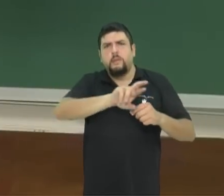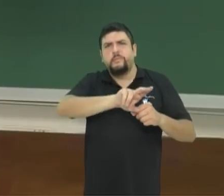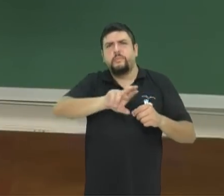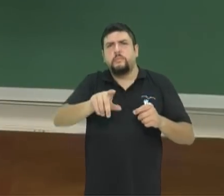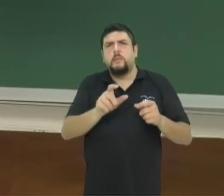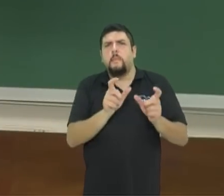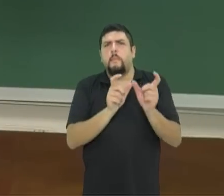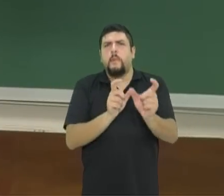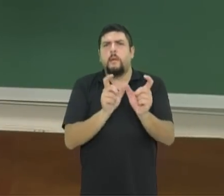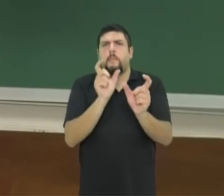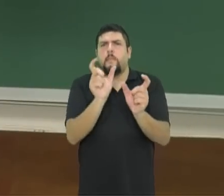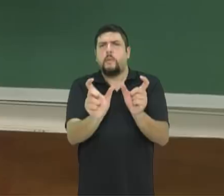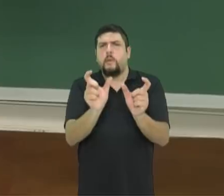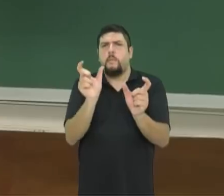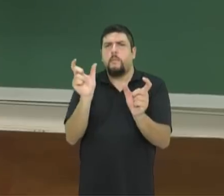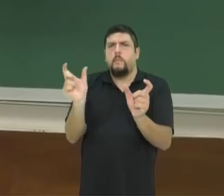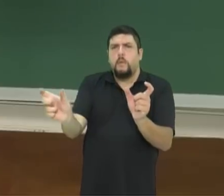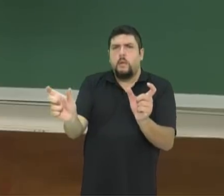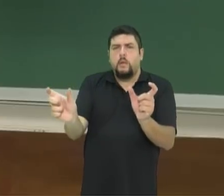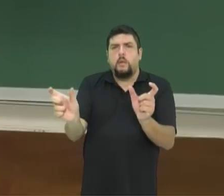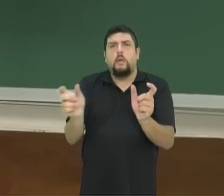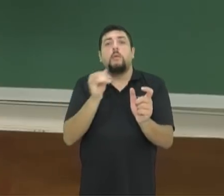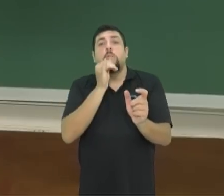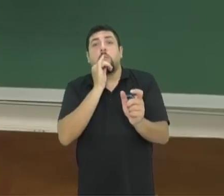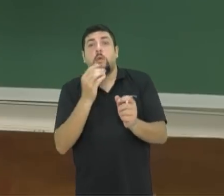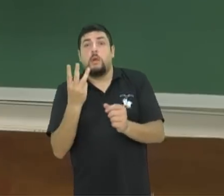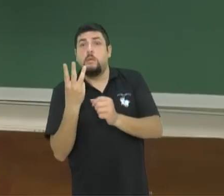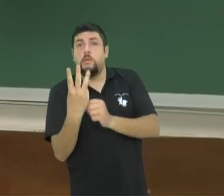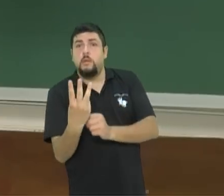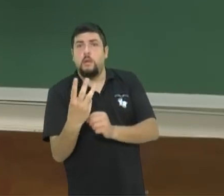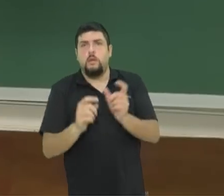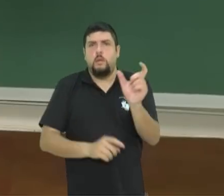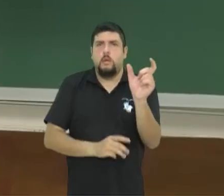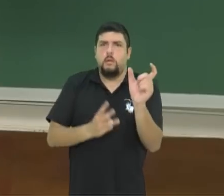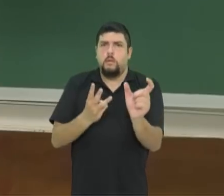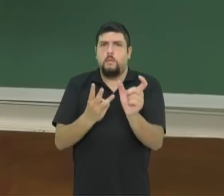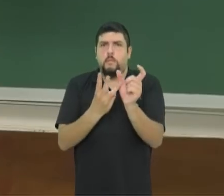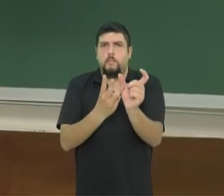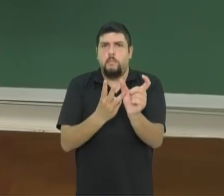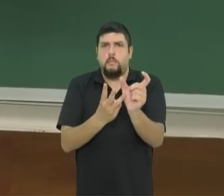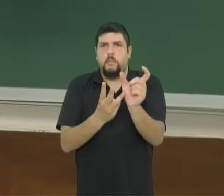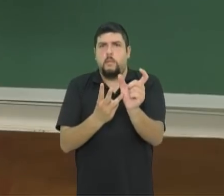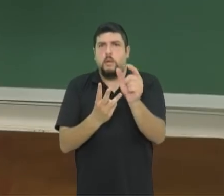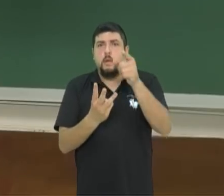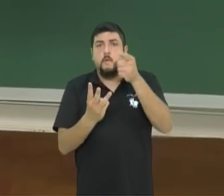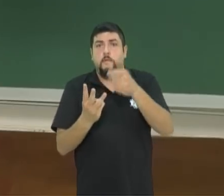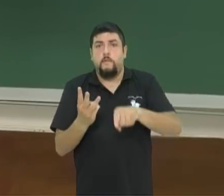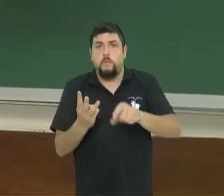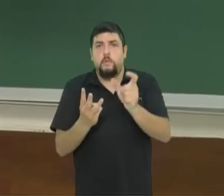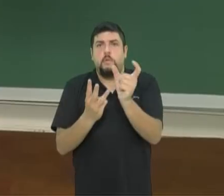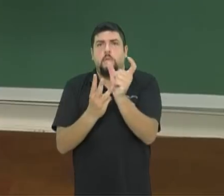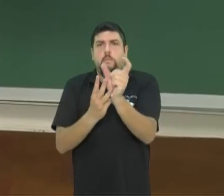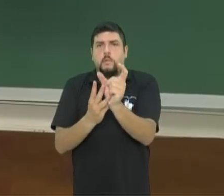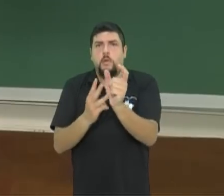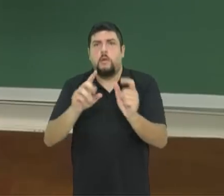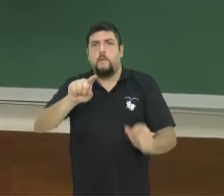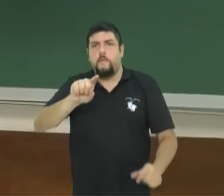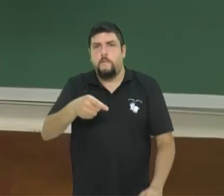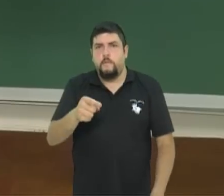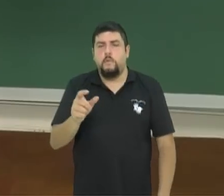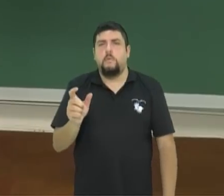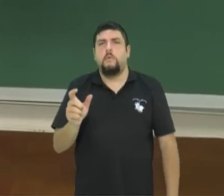representando, né, uma mesma situação, no caso, representando os 3 irmãos, são os nomes deles, é possível separar por vírgulas